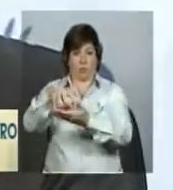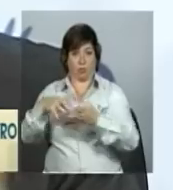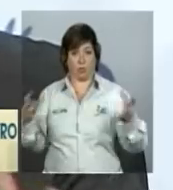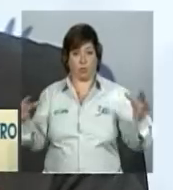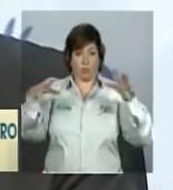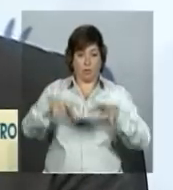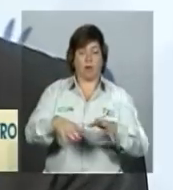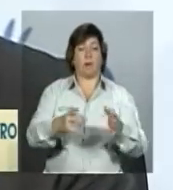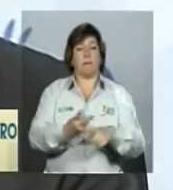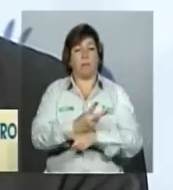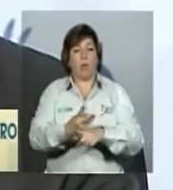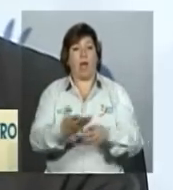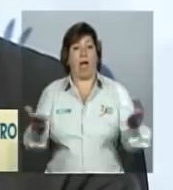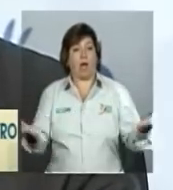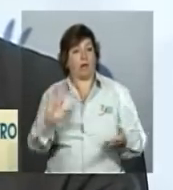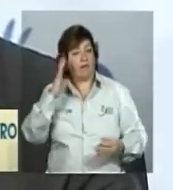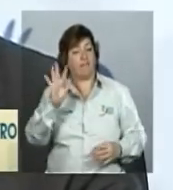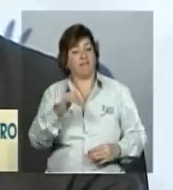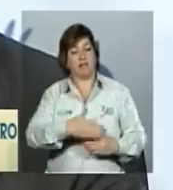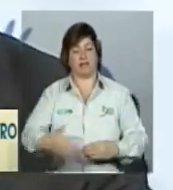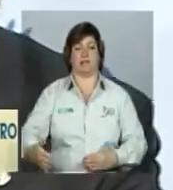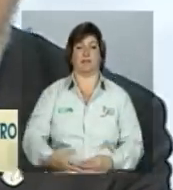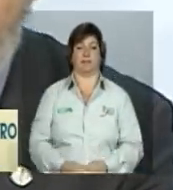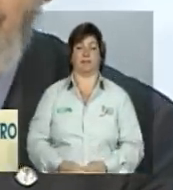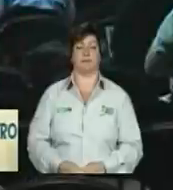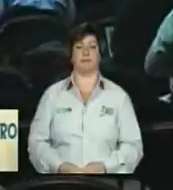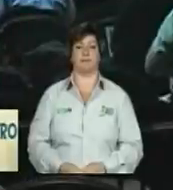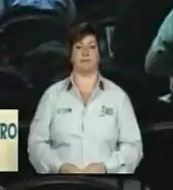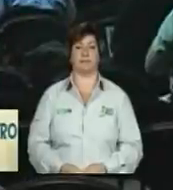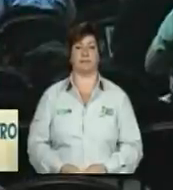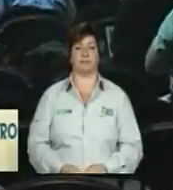a buscarmos agora uma finalização. Uma última pergunta, por favor.